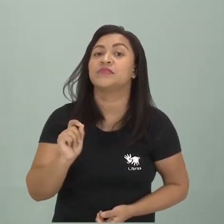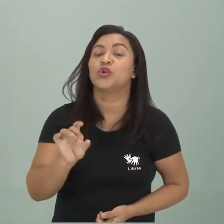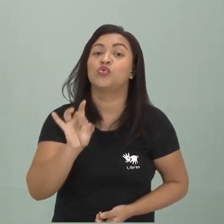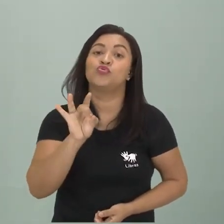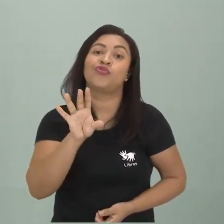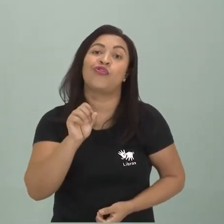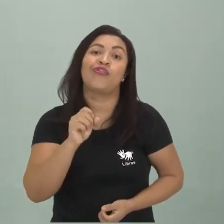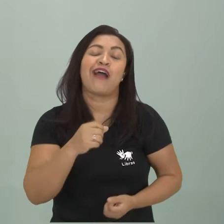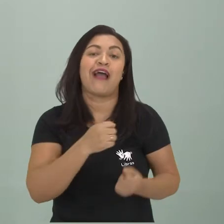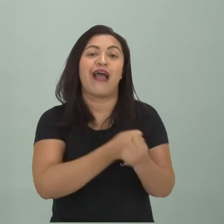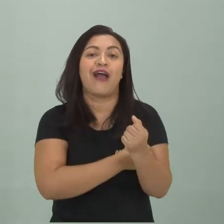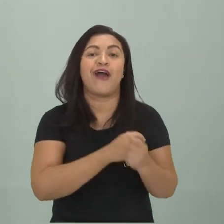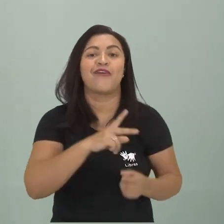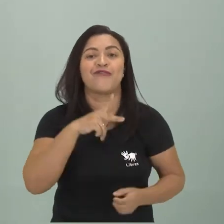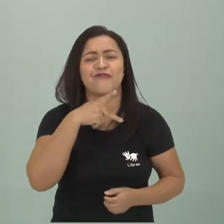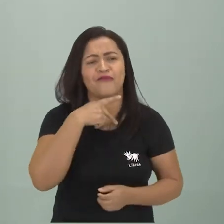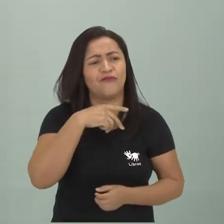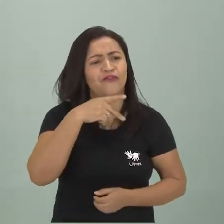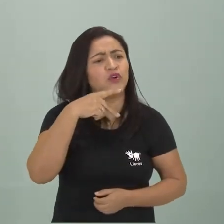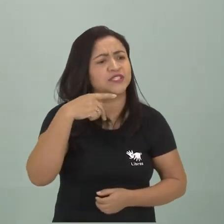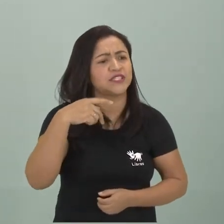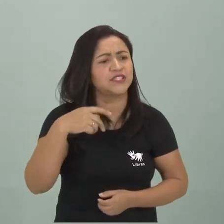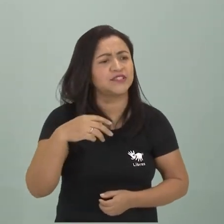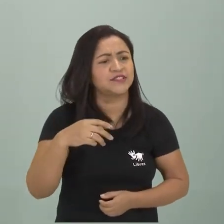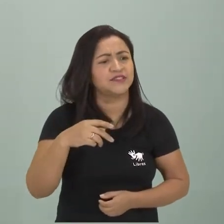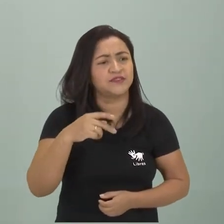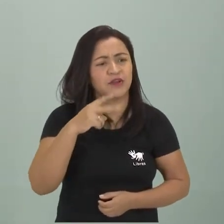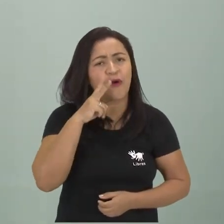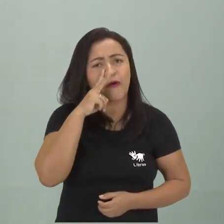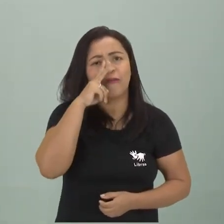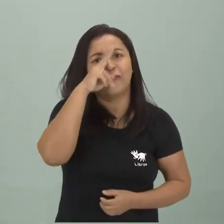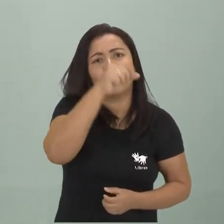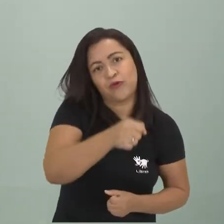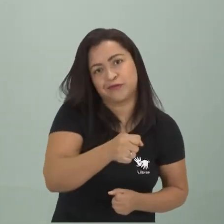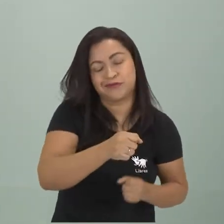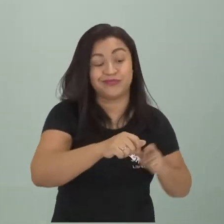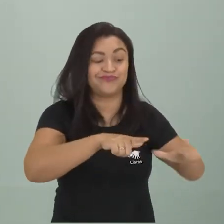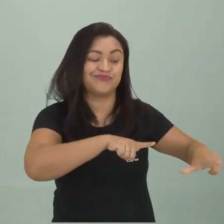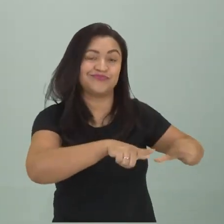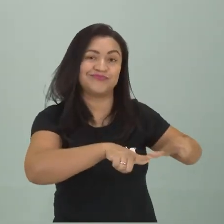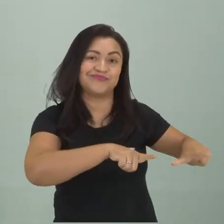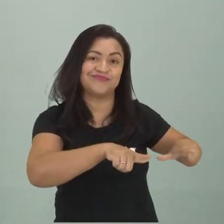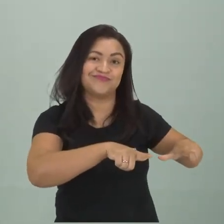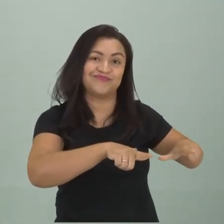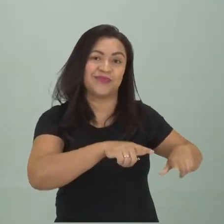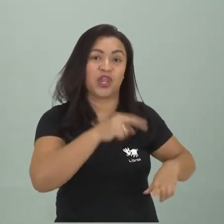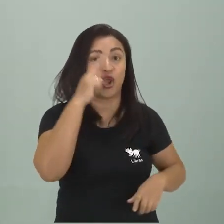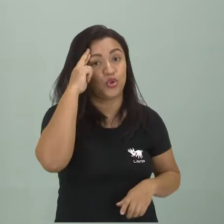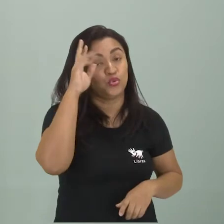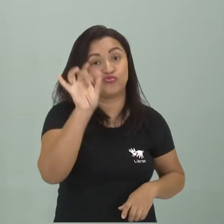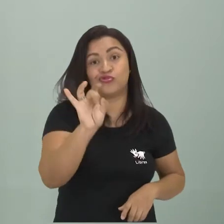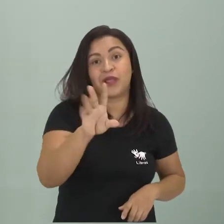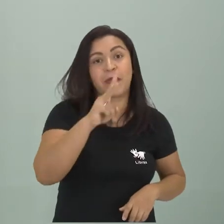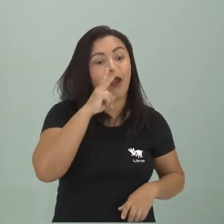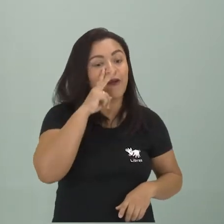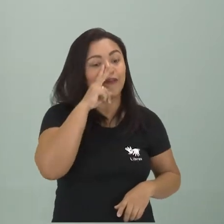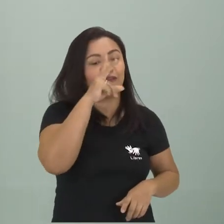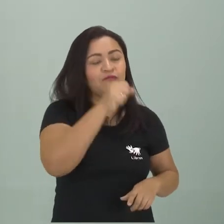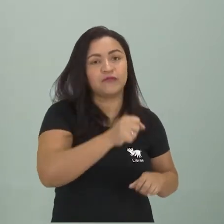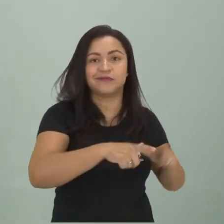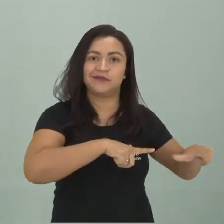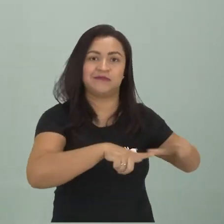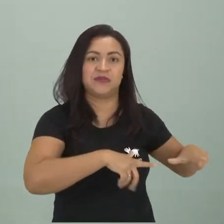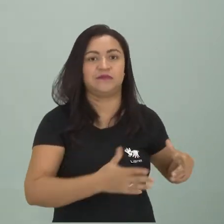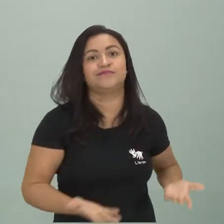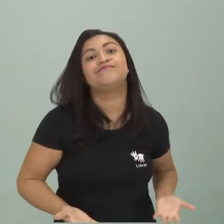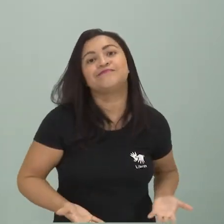de trabalho. Eu sou proprietário, dono da minha capacidade de trabalhar. Como eu tenho essa